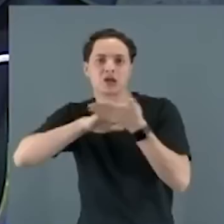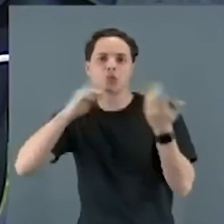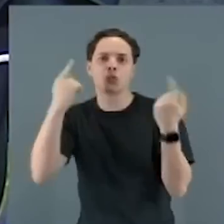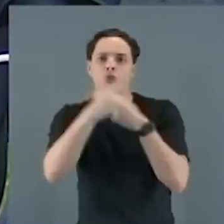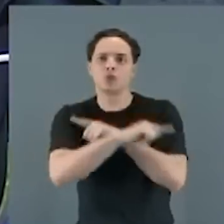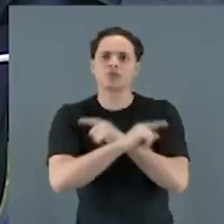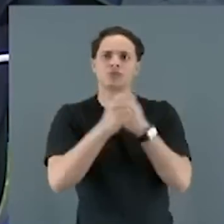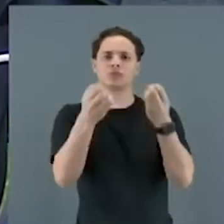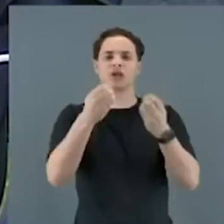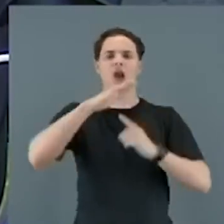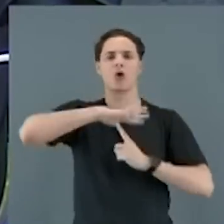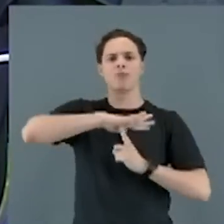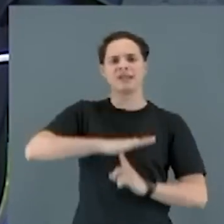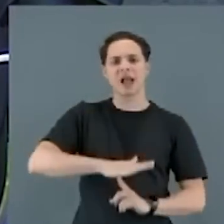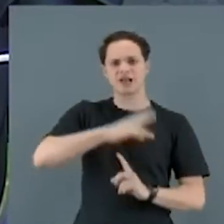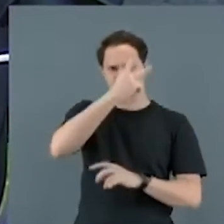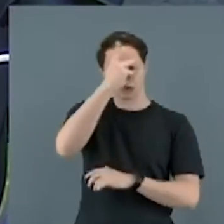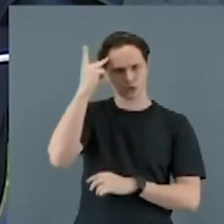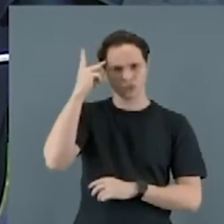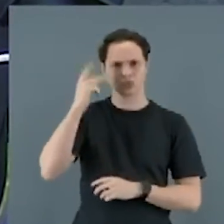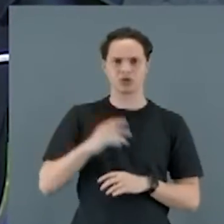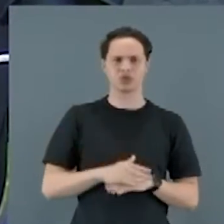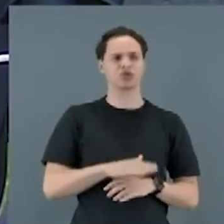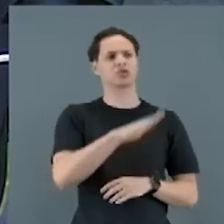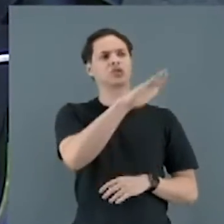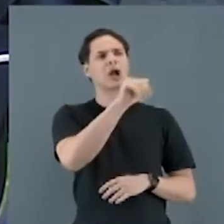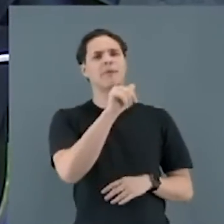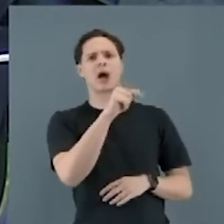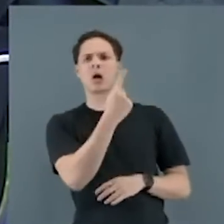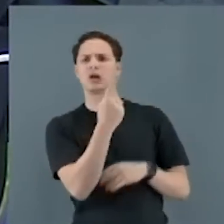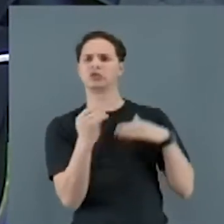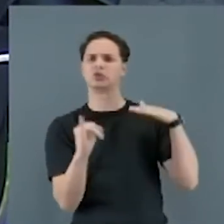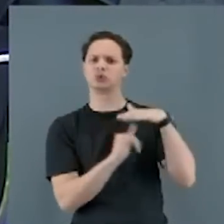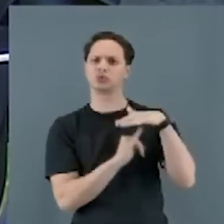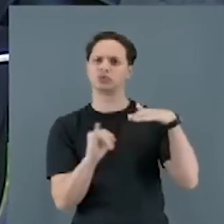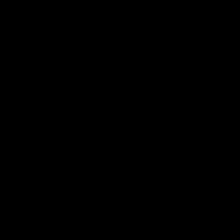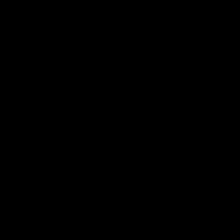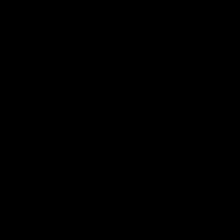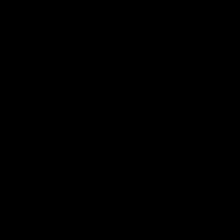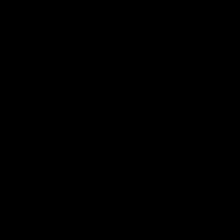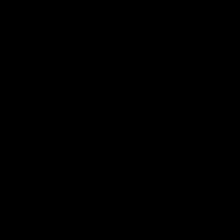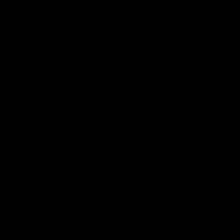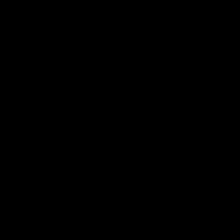contrário, queria humilhar as pessoas. Chamar uma instituição dessa aqui honrada.